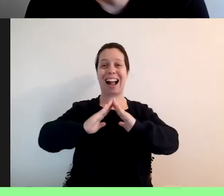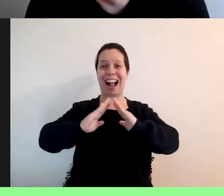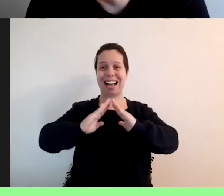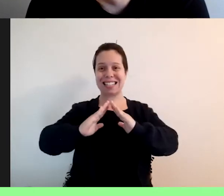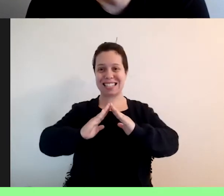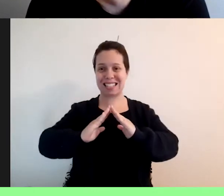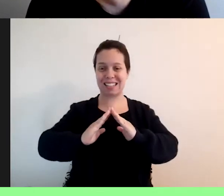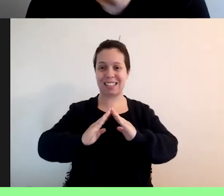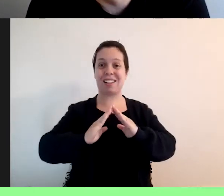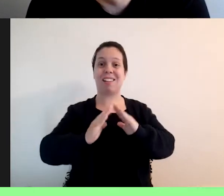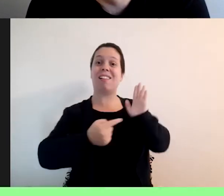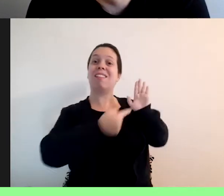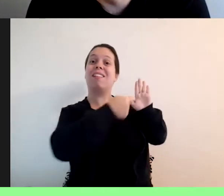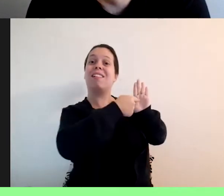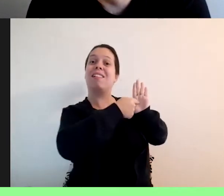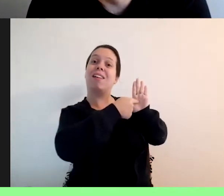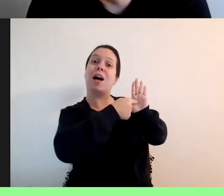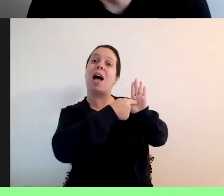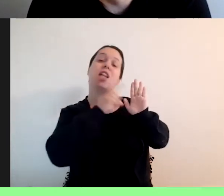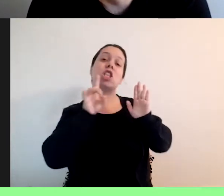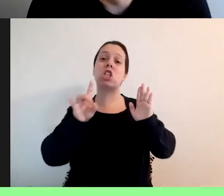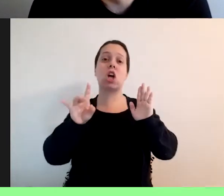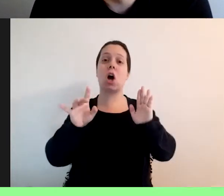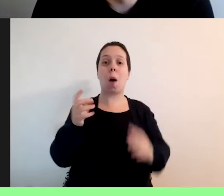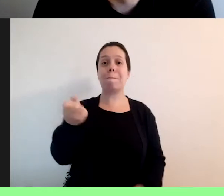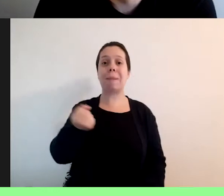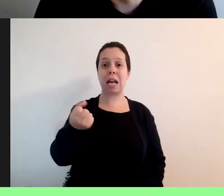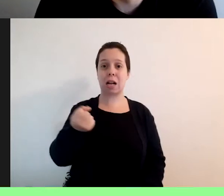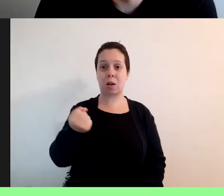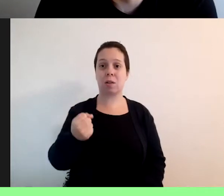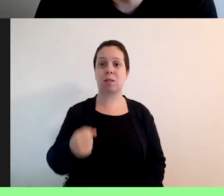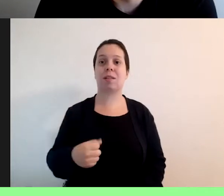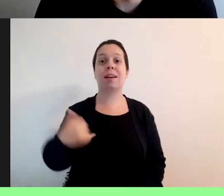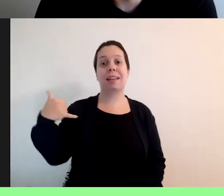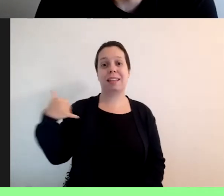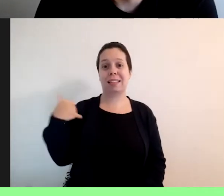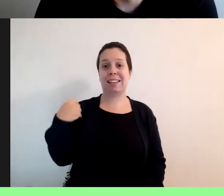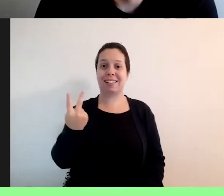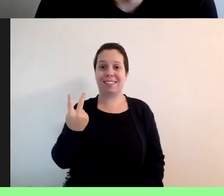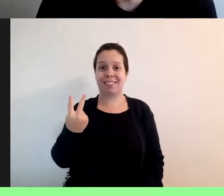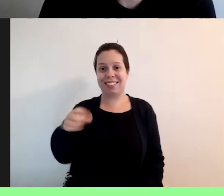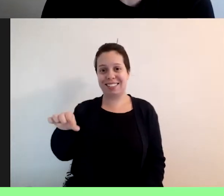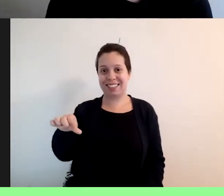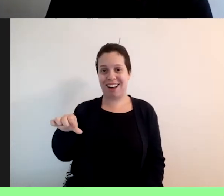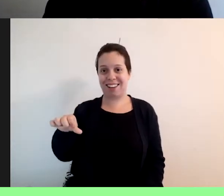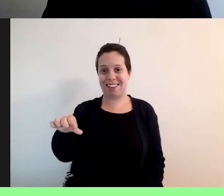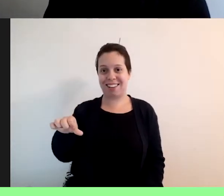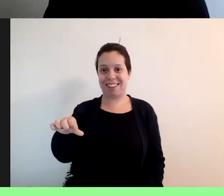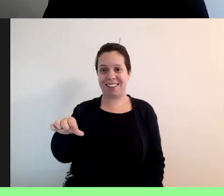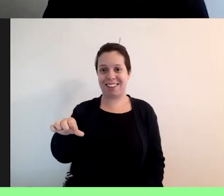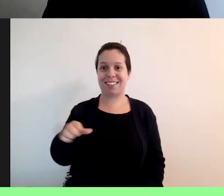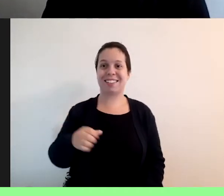Atrás de mim tem uma parede branca. E tenho 29 anos, sim. Gosto de falar porque não